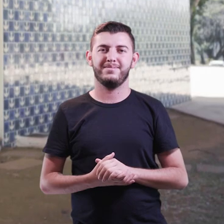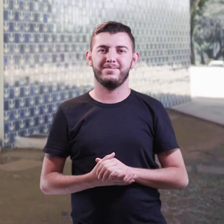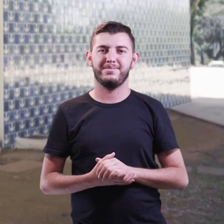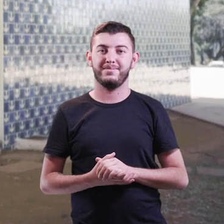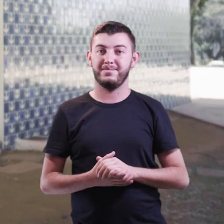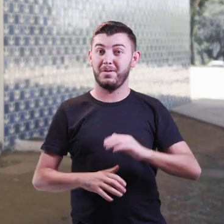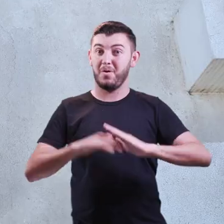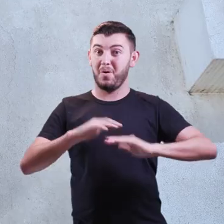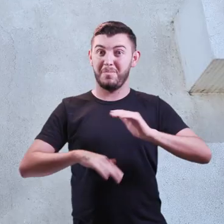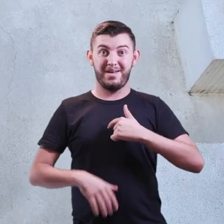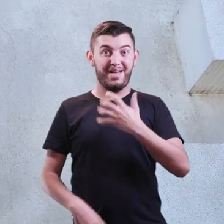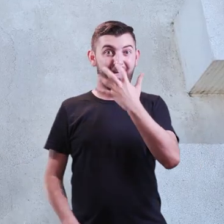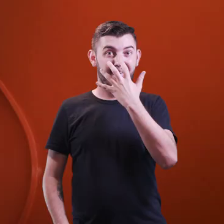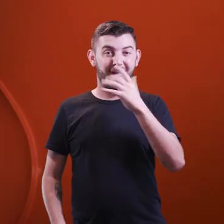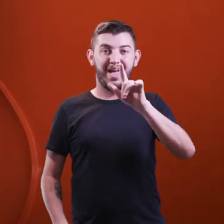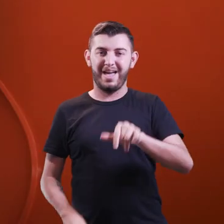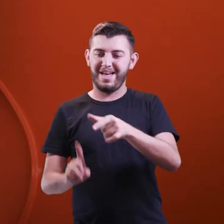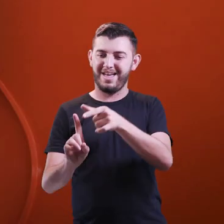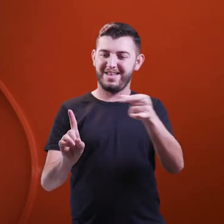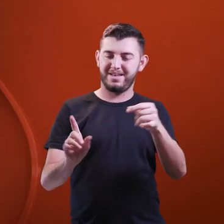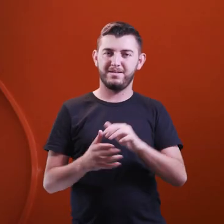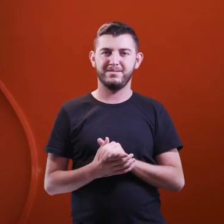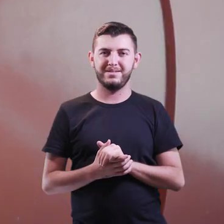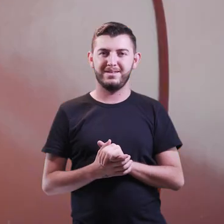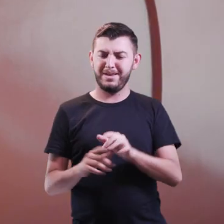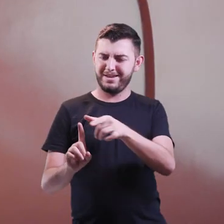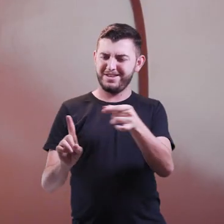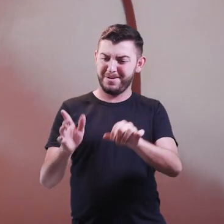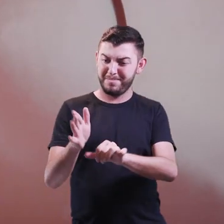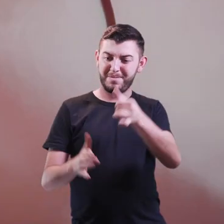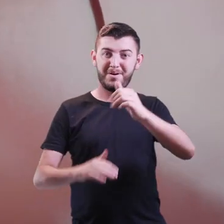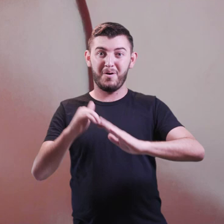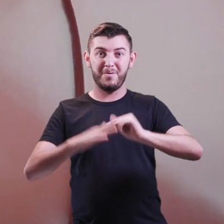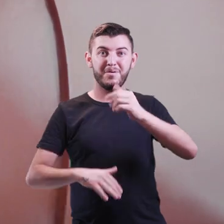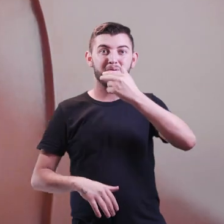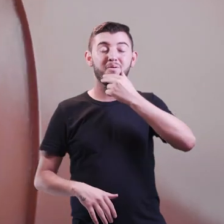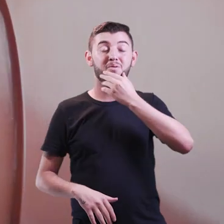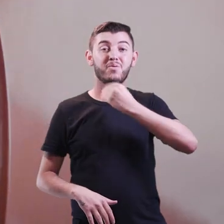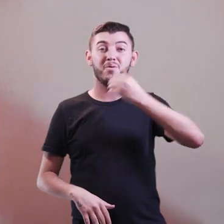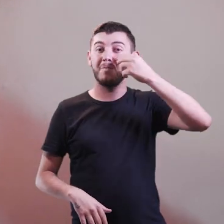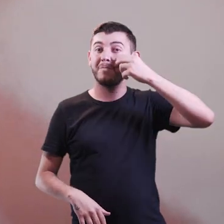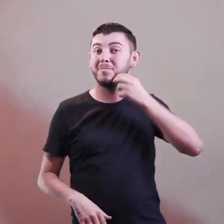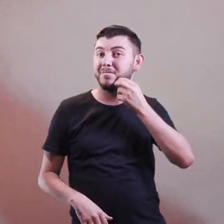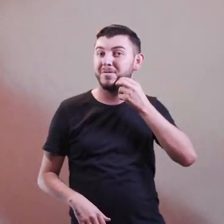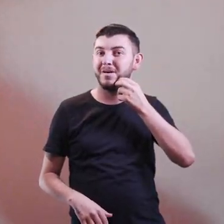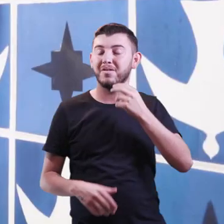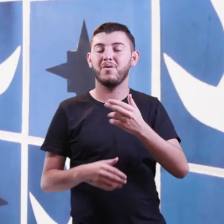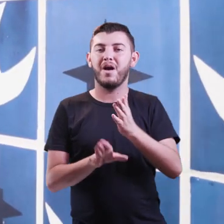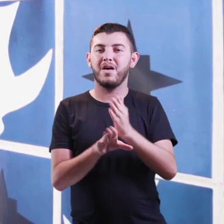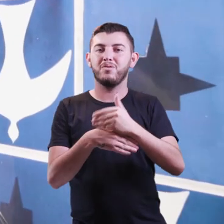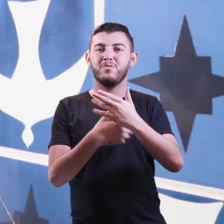A obra do Atos que eu mais admiro é a Igrejinha. Eu acho que foi a primeira obra do Atos, a Igrejinha. Eu acho que talvez o único azulejo figurativo